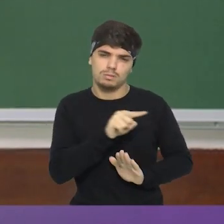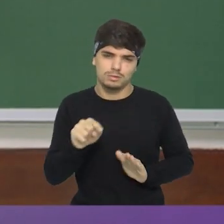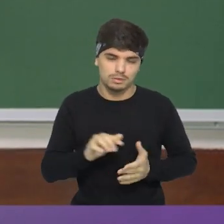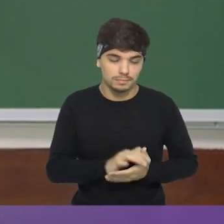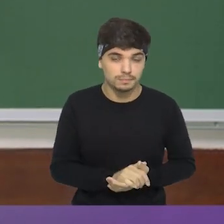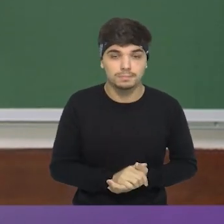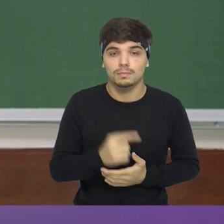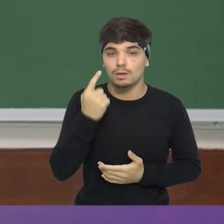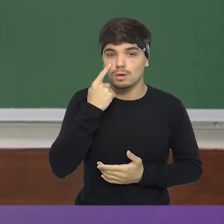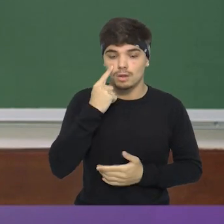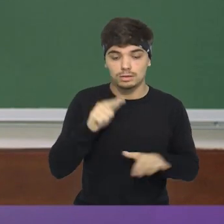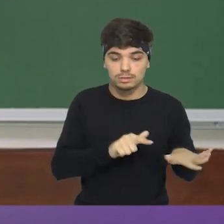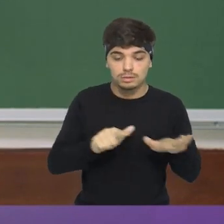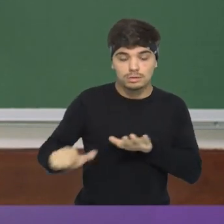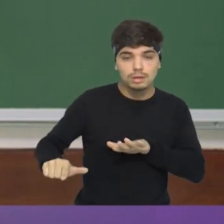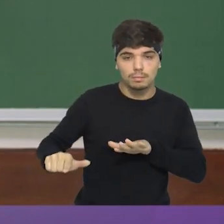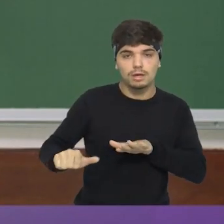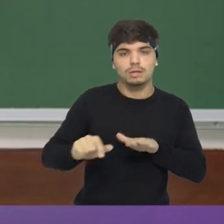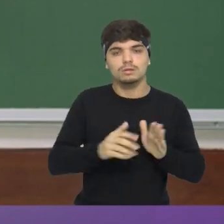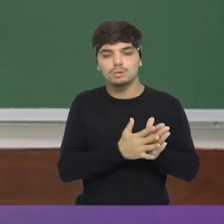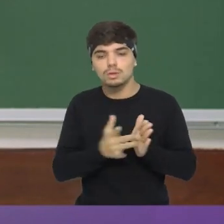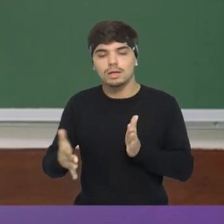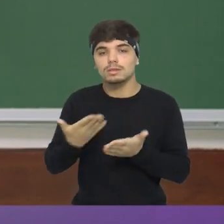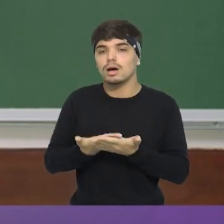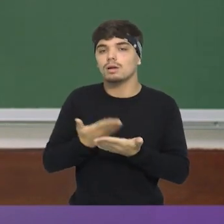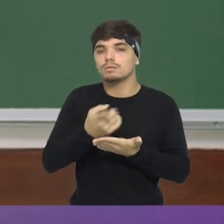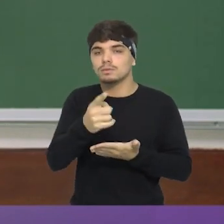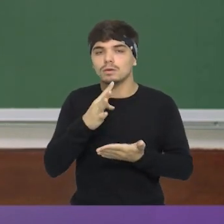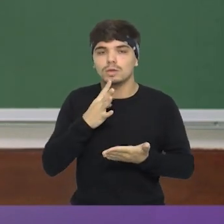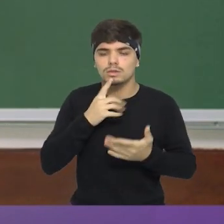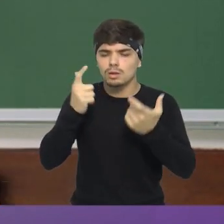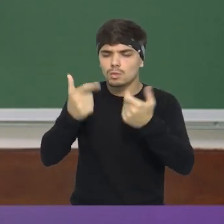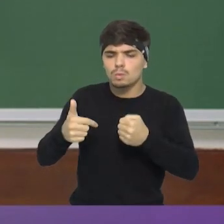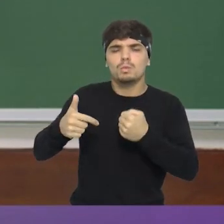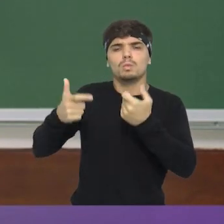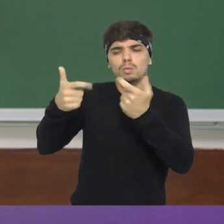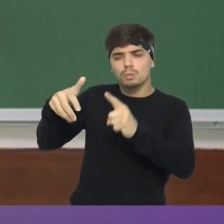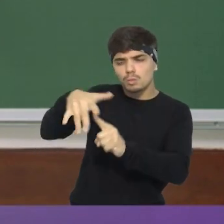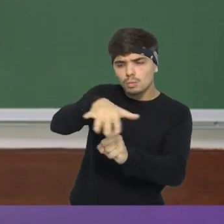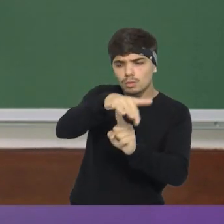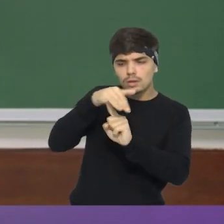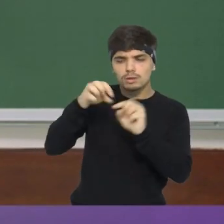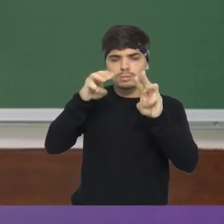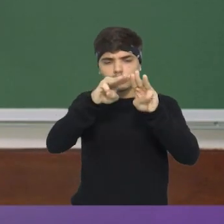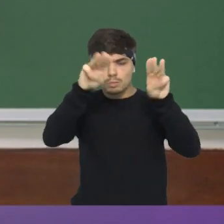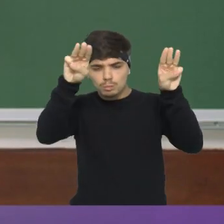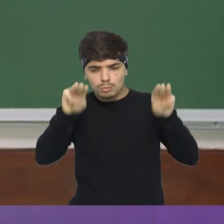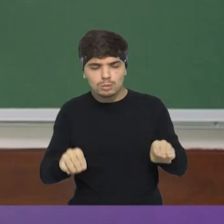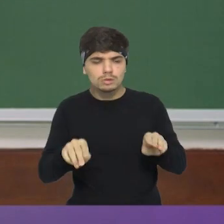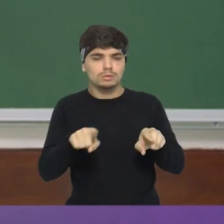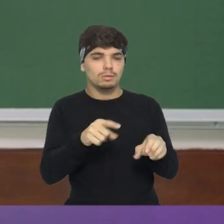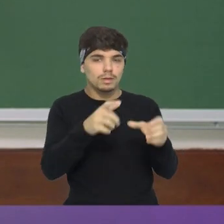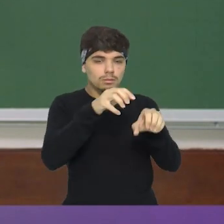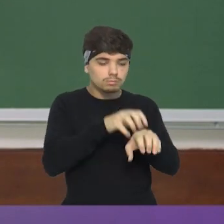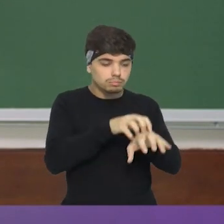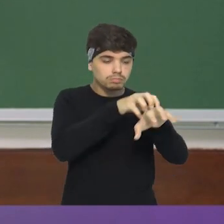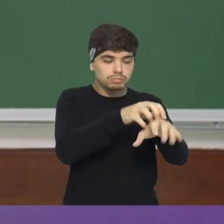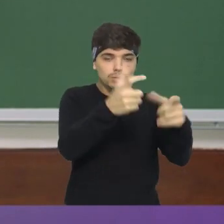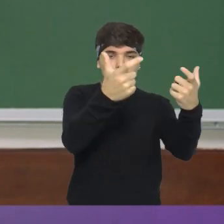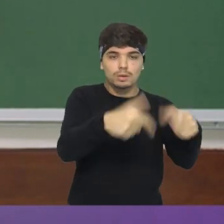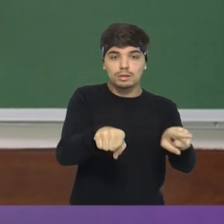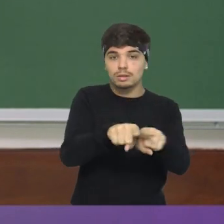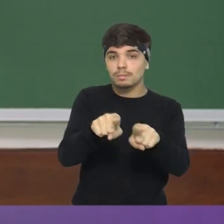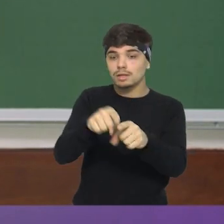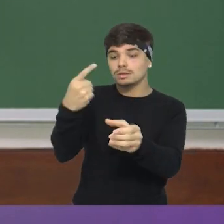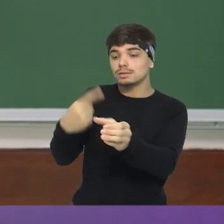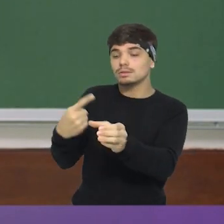legais. Nessa semana, durante as aulas, vocês conhecerão alguns parques, museus, pontos turísticos e cidades do